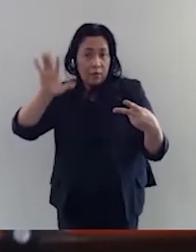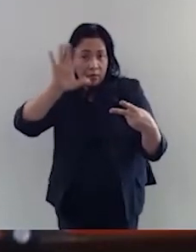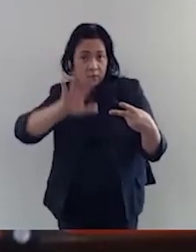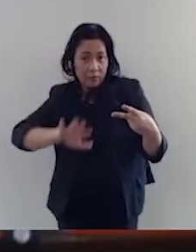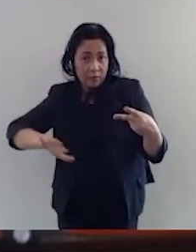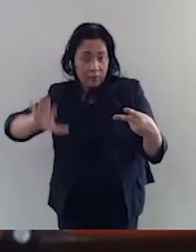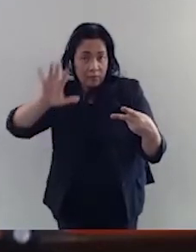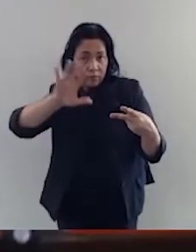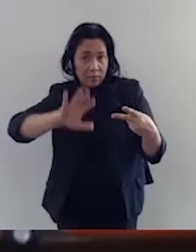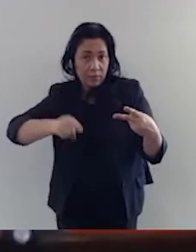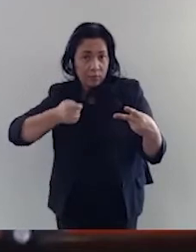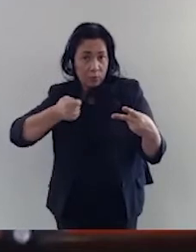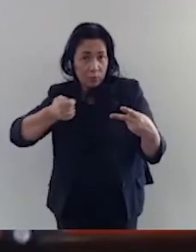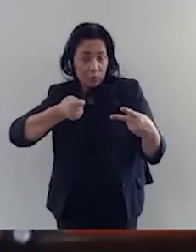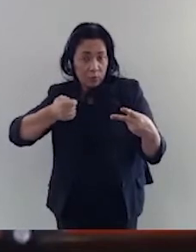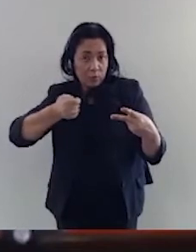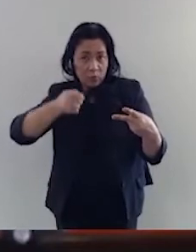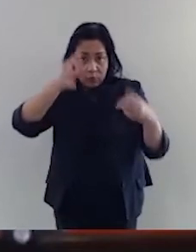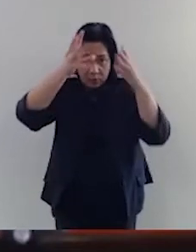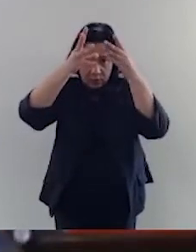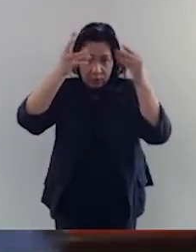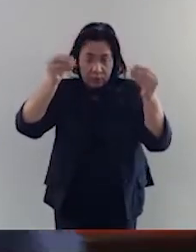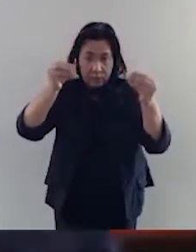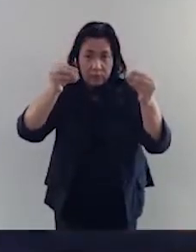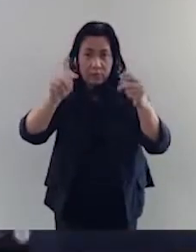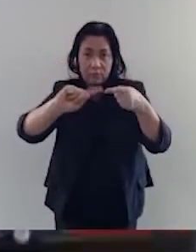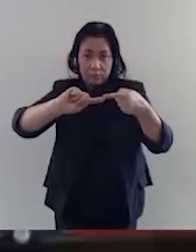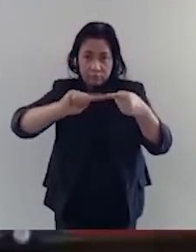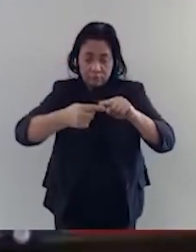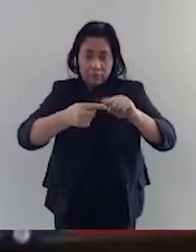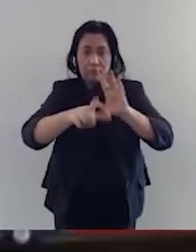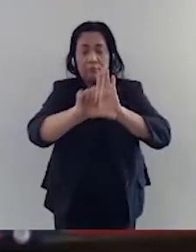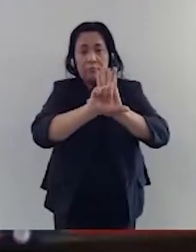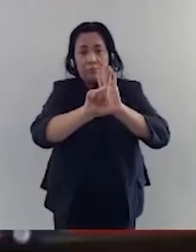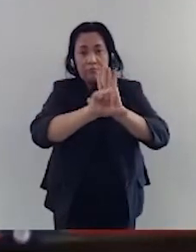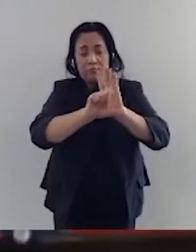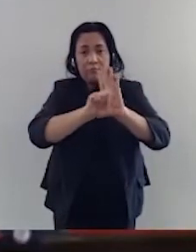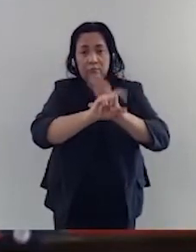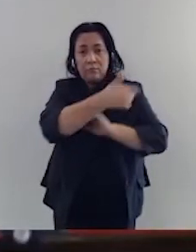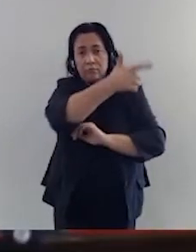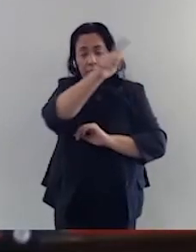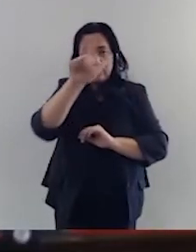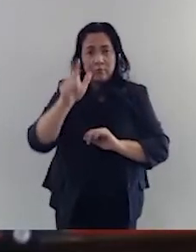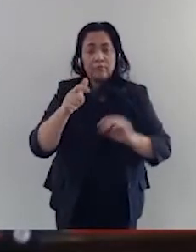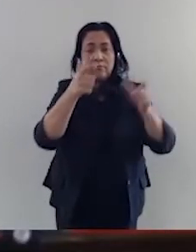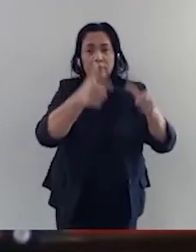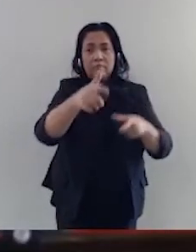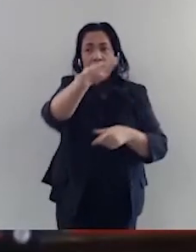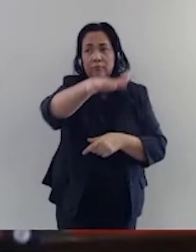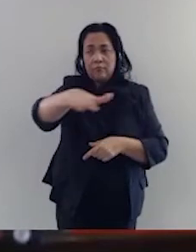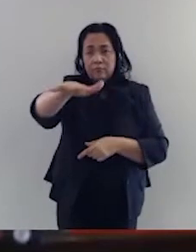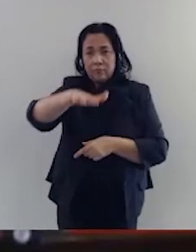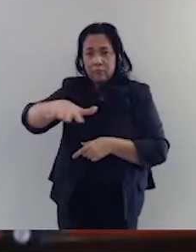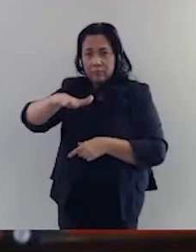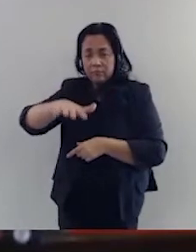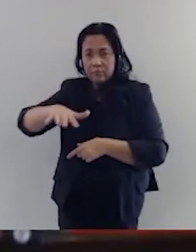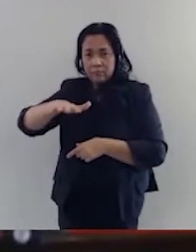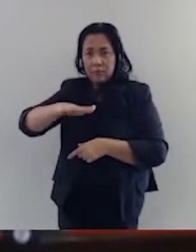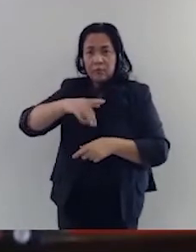de controle abstrato das leis, em todas as suas possíveis dimensões. Nós temos, no âmbito do controle difuso,